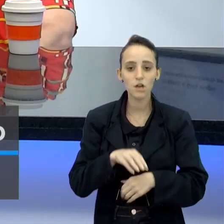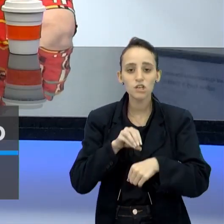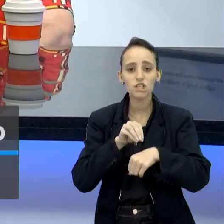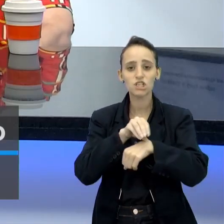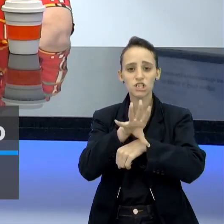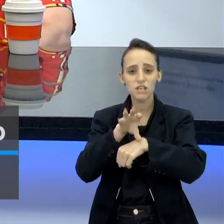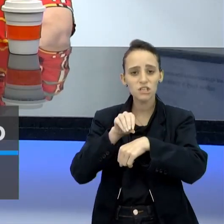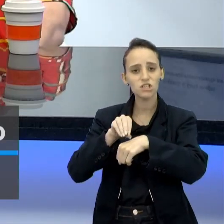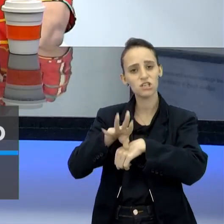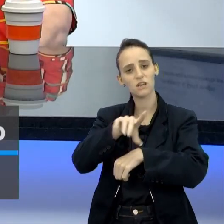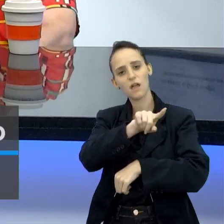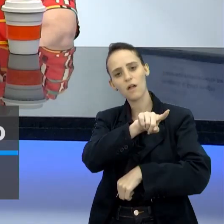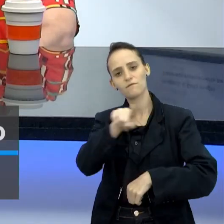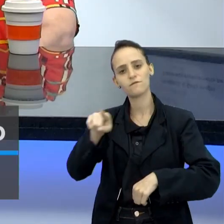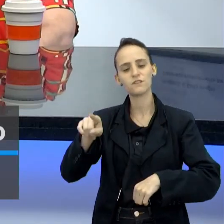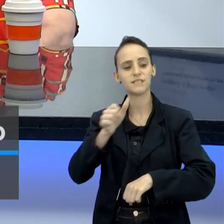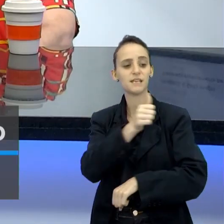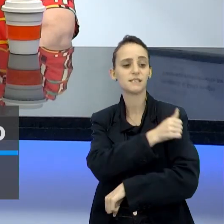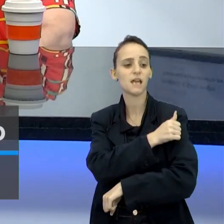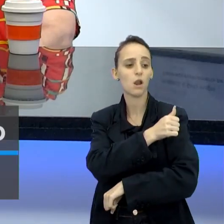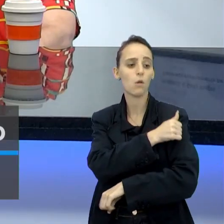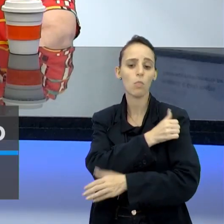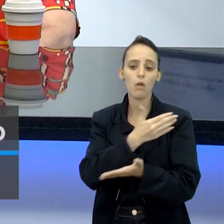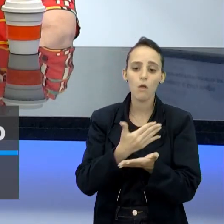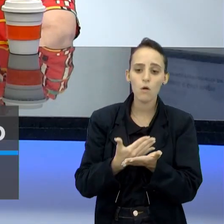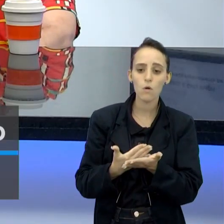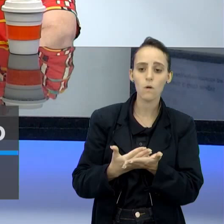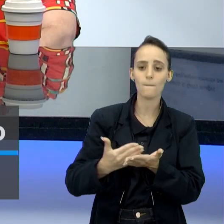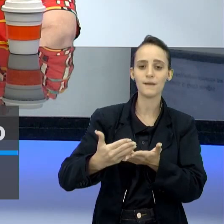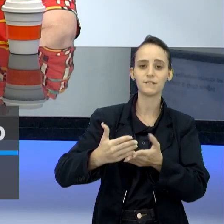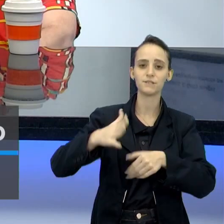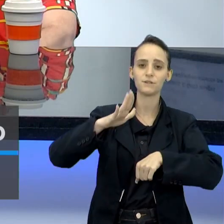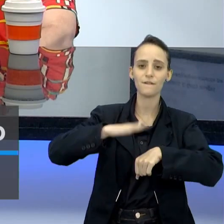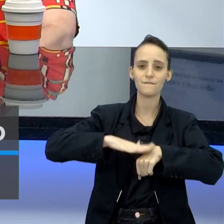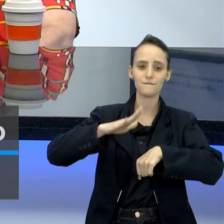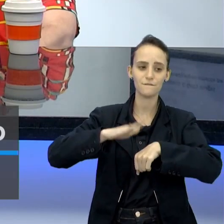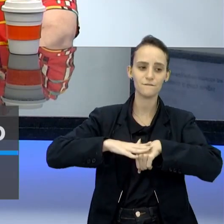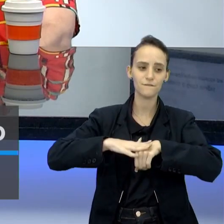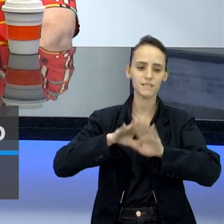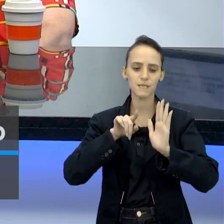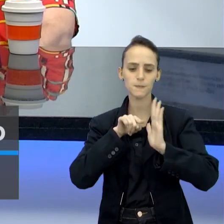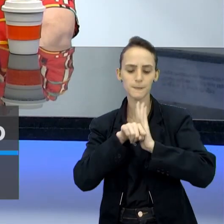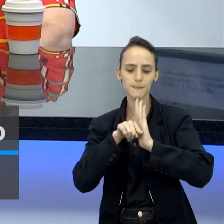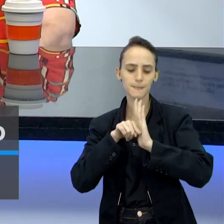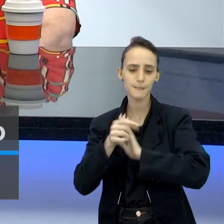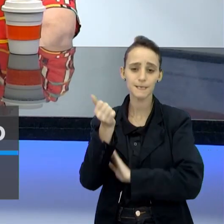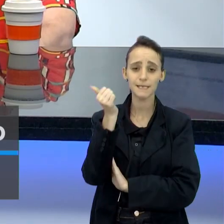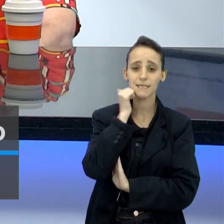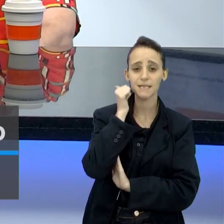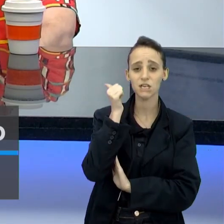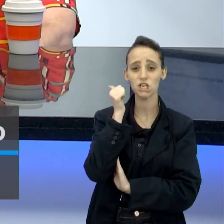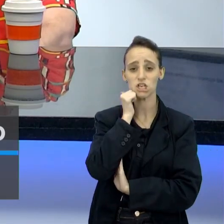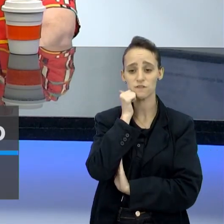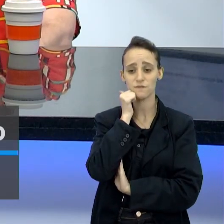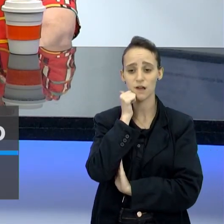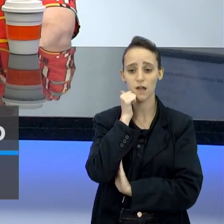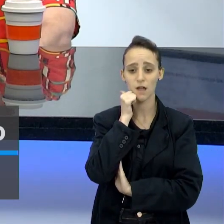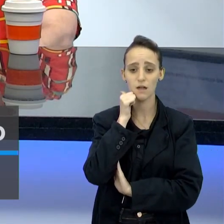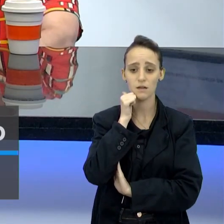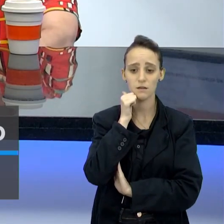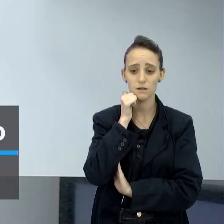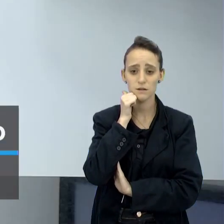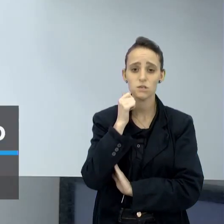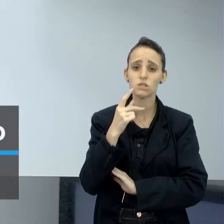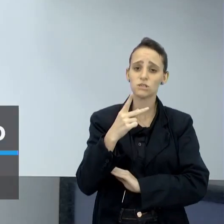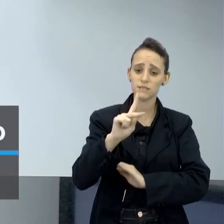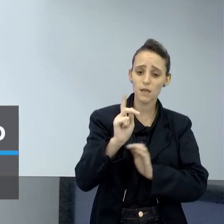que você, estudante, comece a desenvolver o seu processo aí de investigação científica através até mesmo do seu